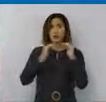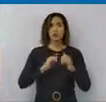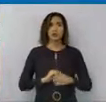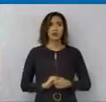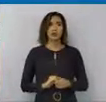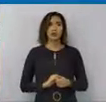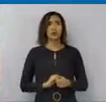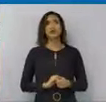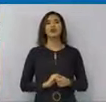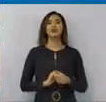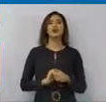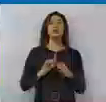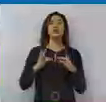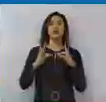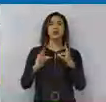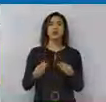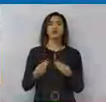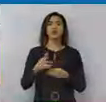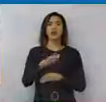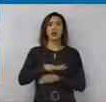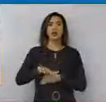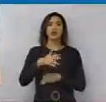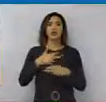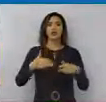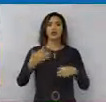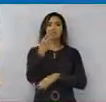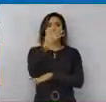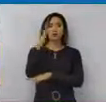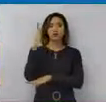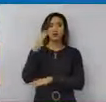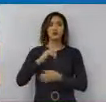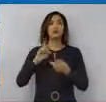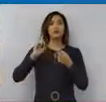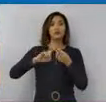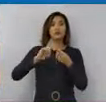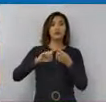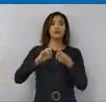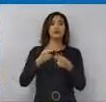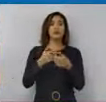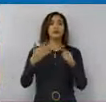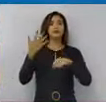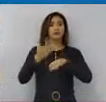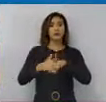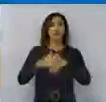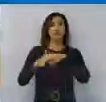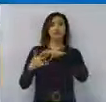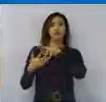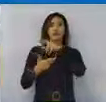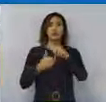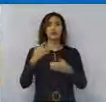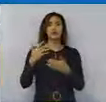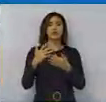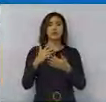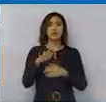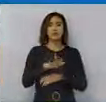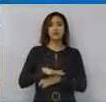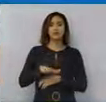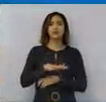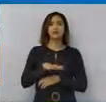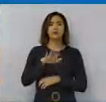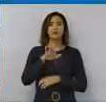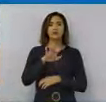no tocante às questões ambientais e trabalhistas, e também as boas práticas mundiais e salvaguardas do